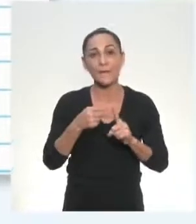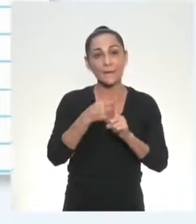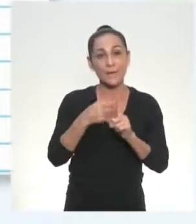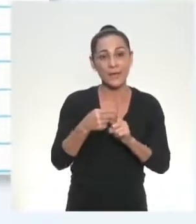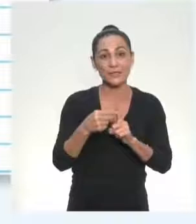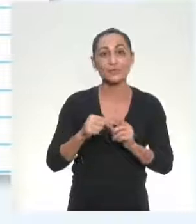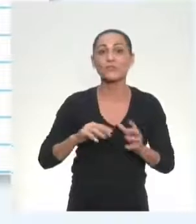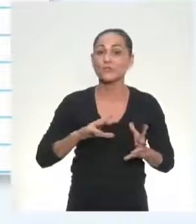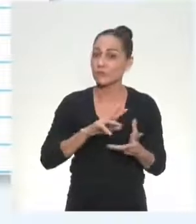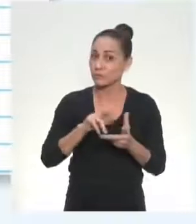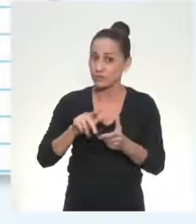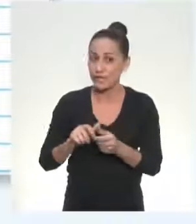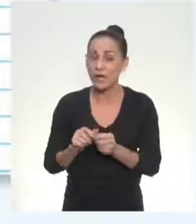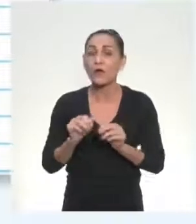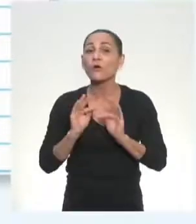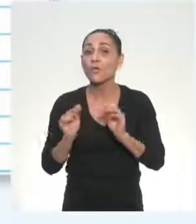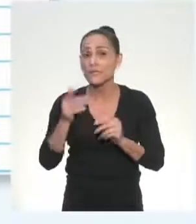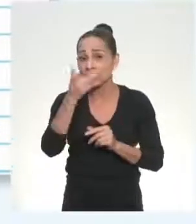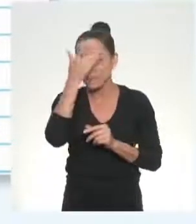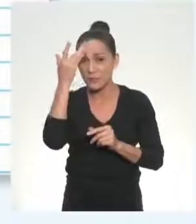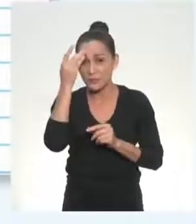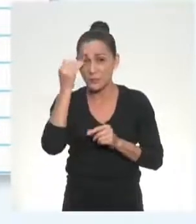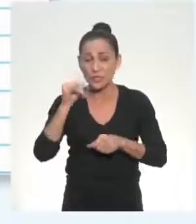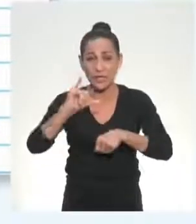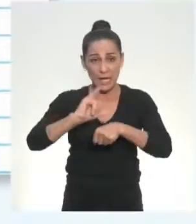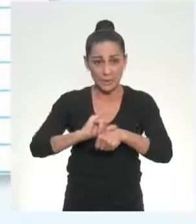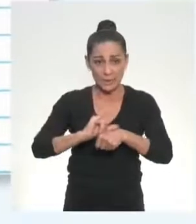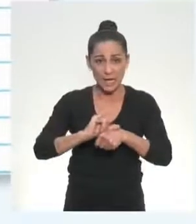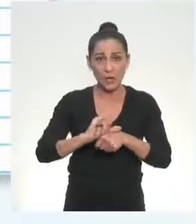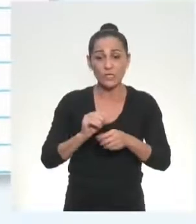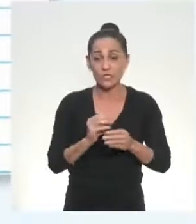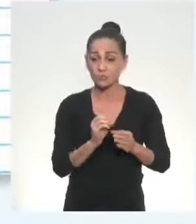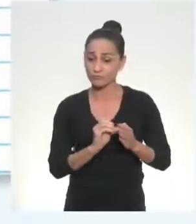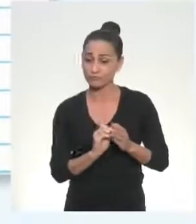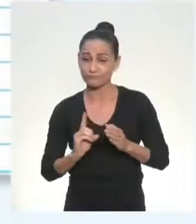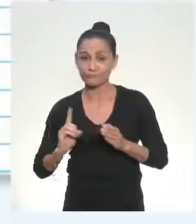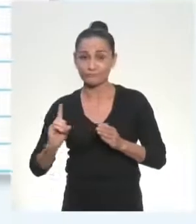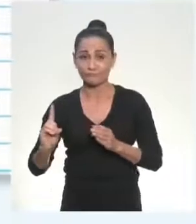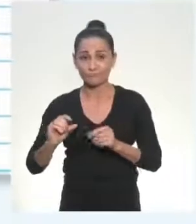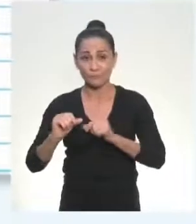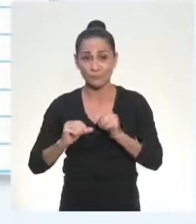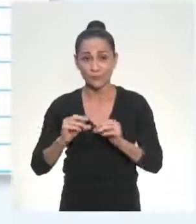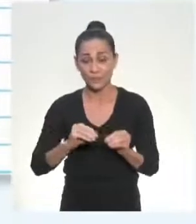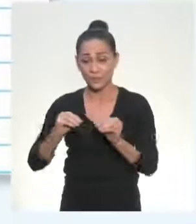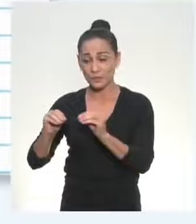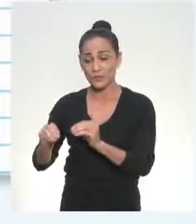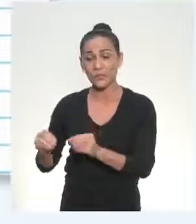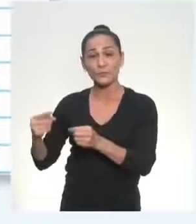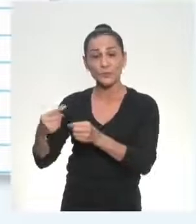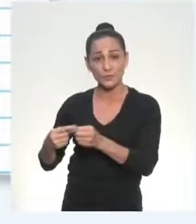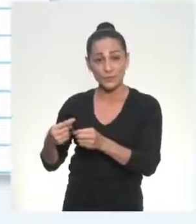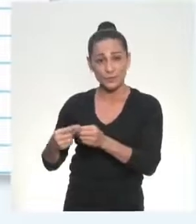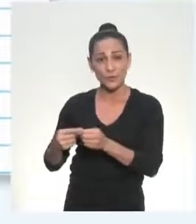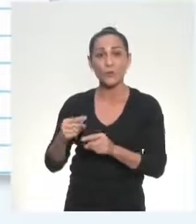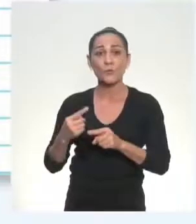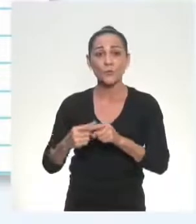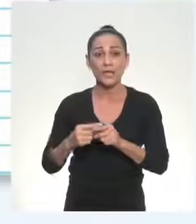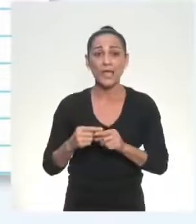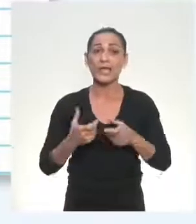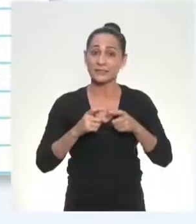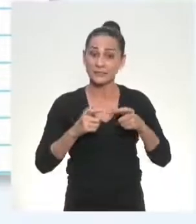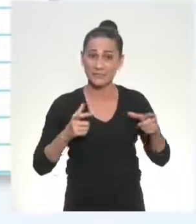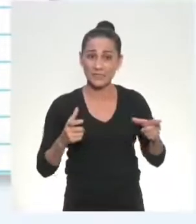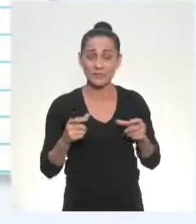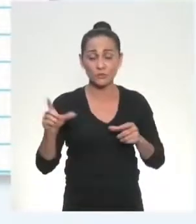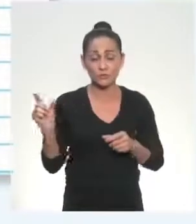forma geral, muitas pessoas estão deixando as capitais dos estados para morarem em cidades do interior. Assim, quase todas as grandes